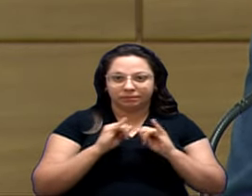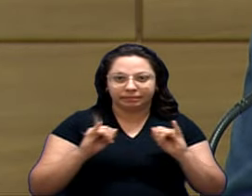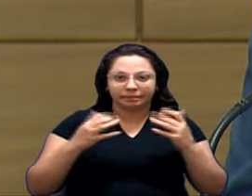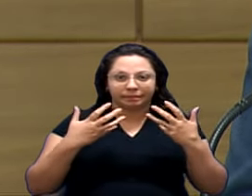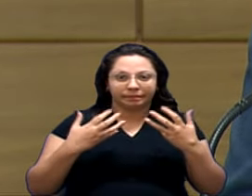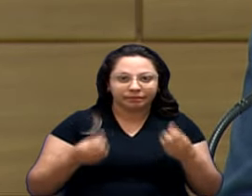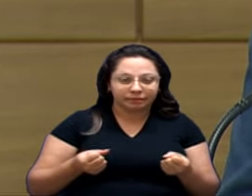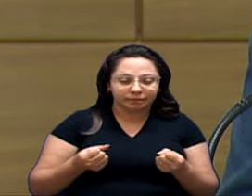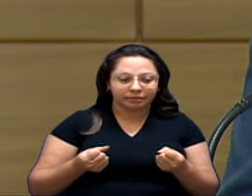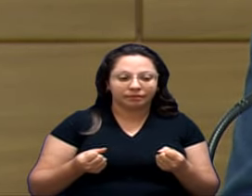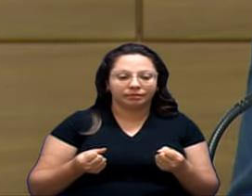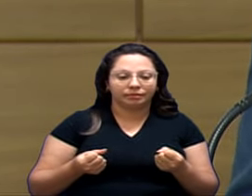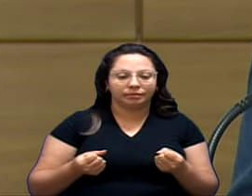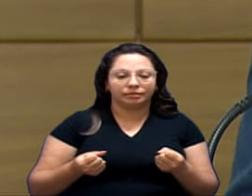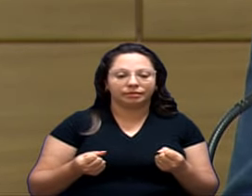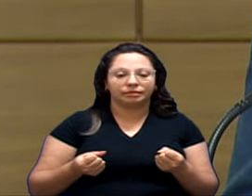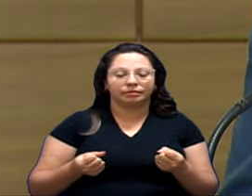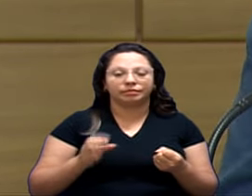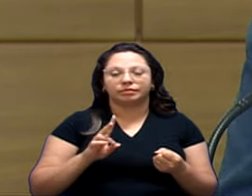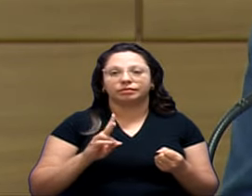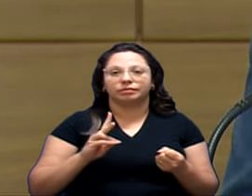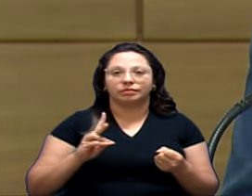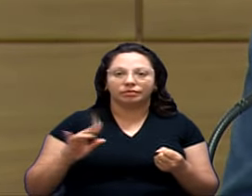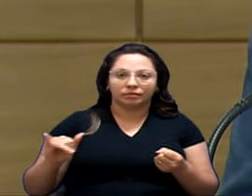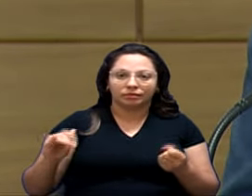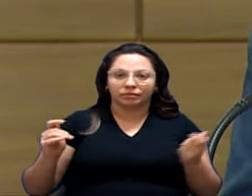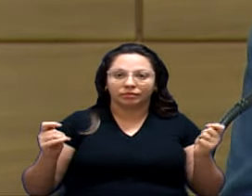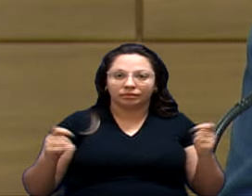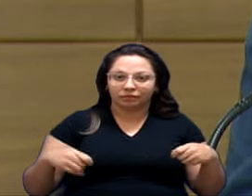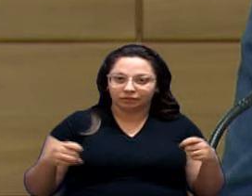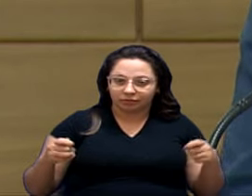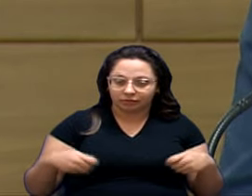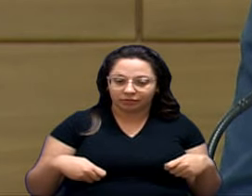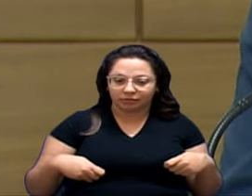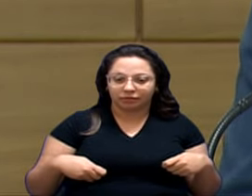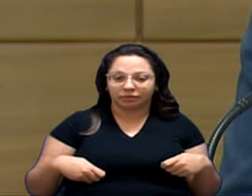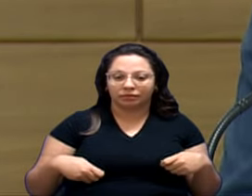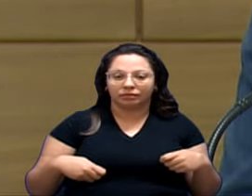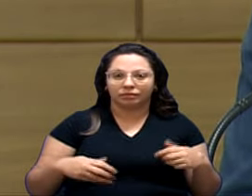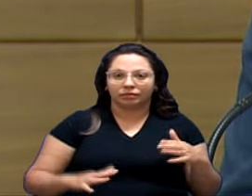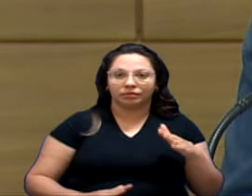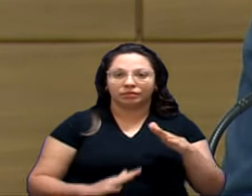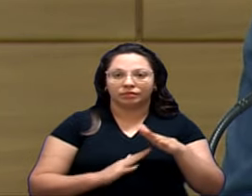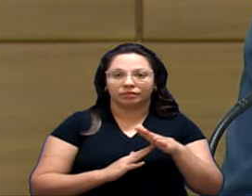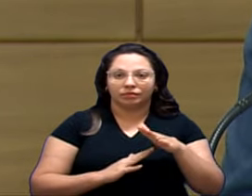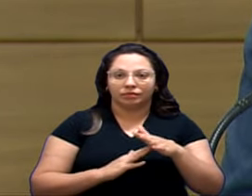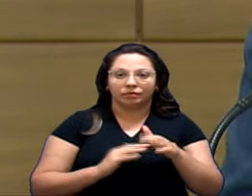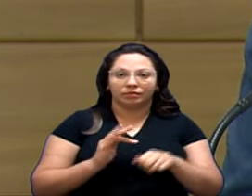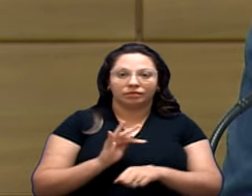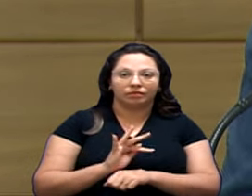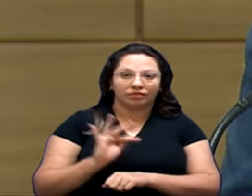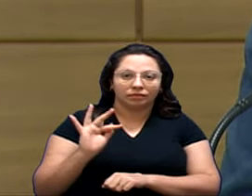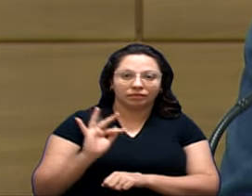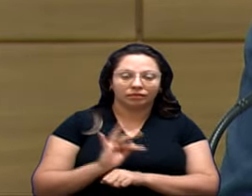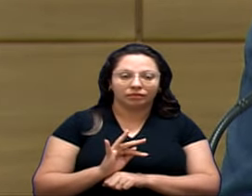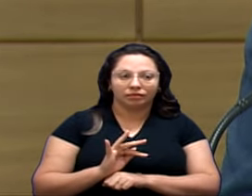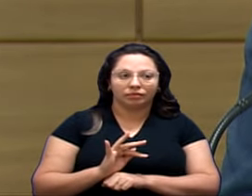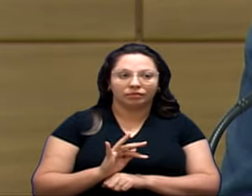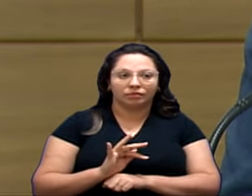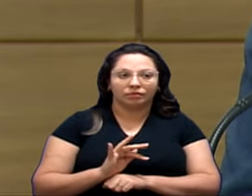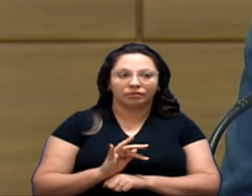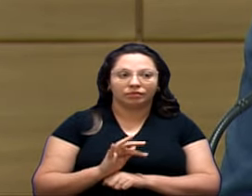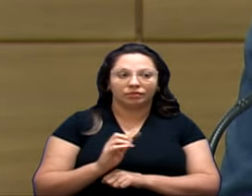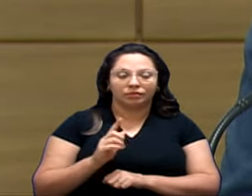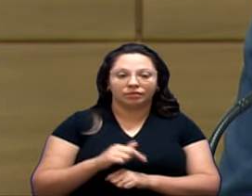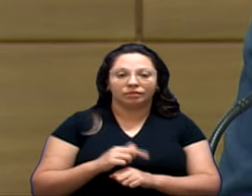aceito ela vai vai valer ela vai ser mais restritiva que a lei federal Então passa a ser ela como